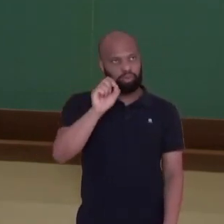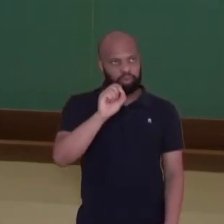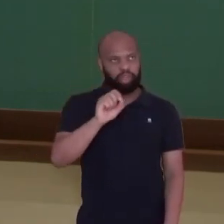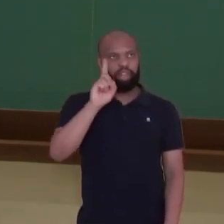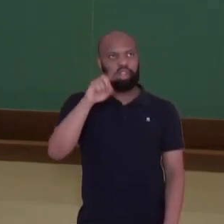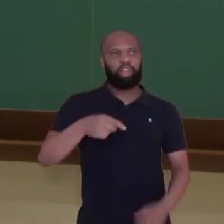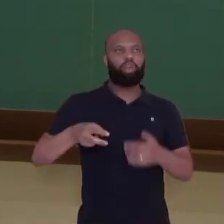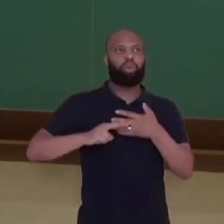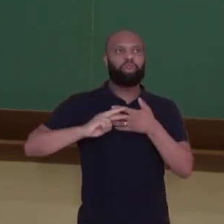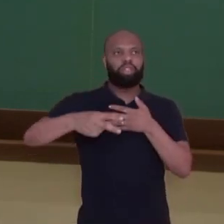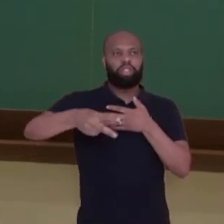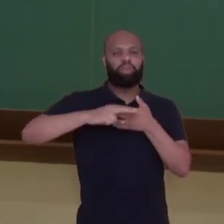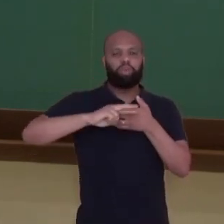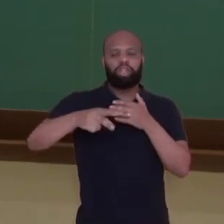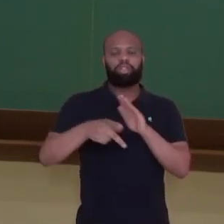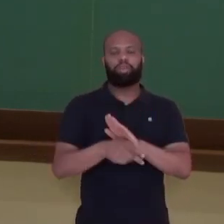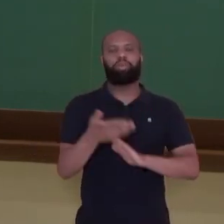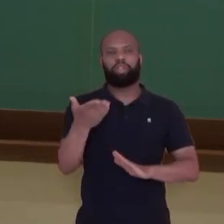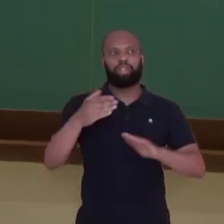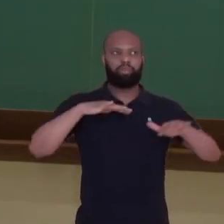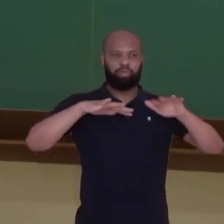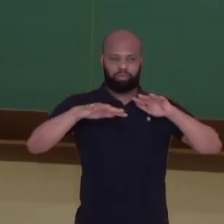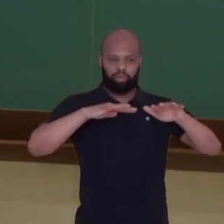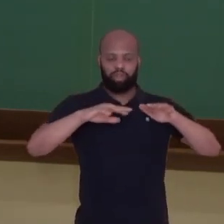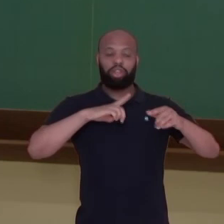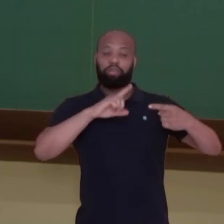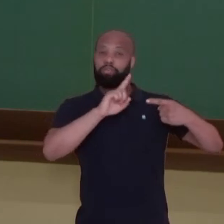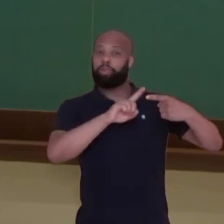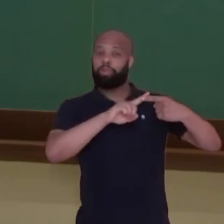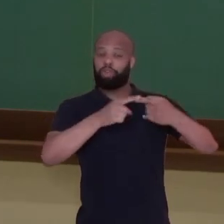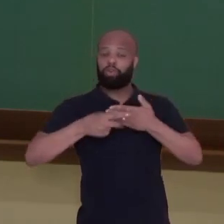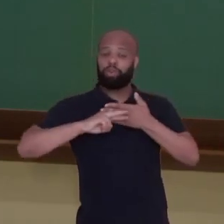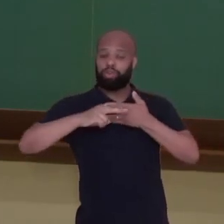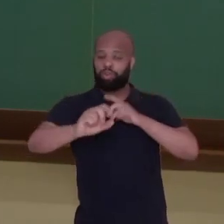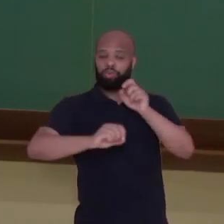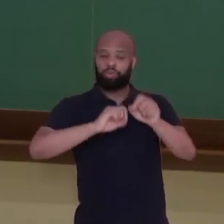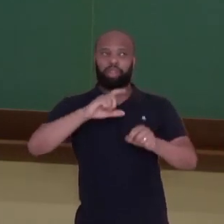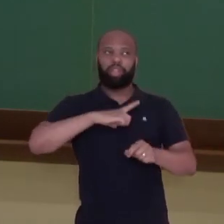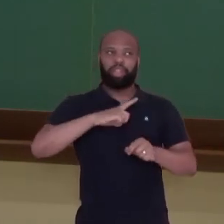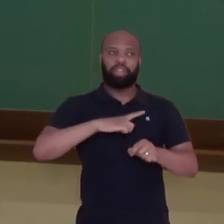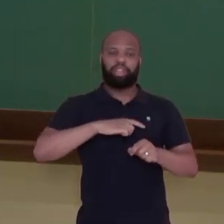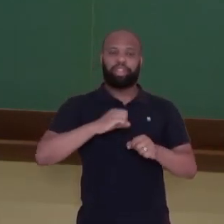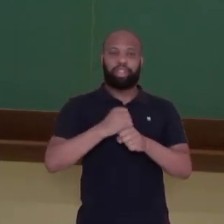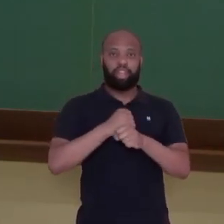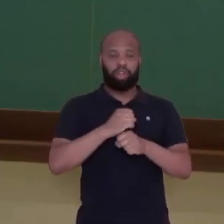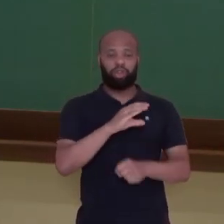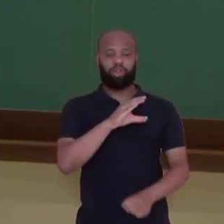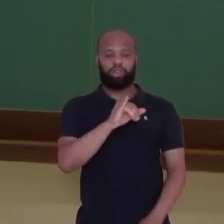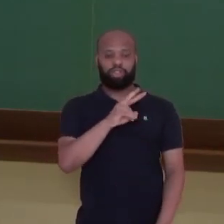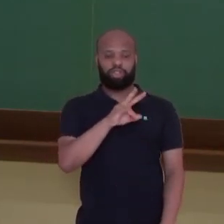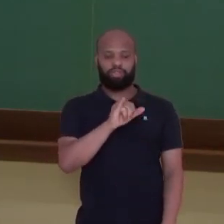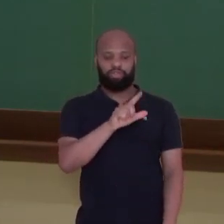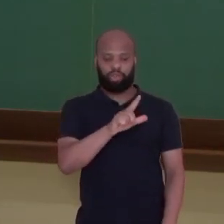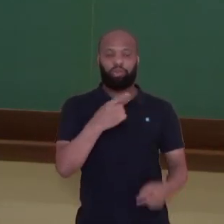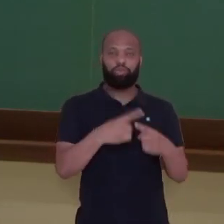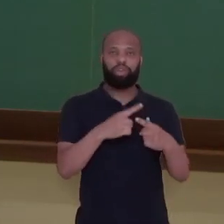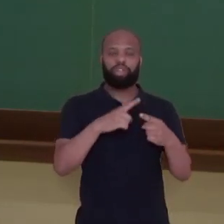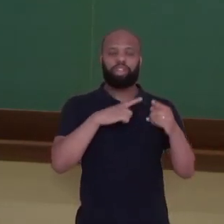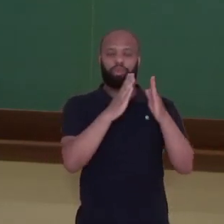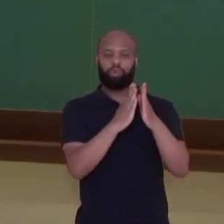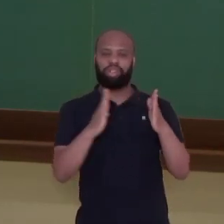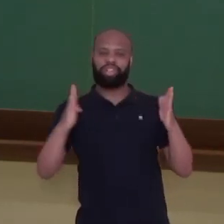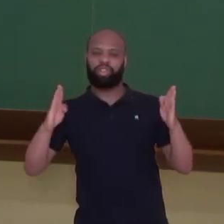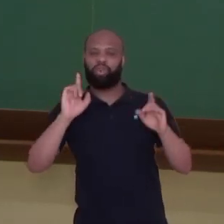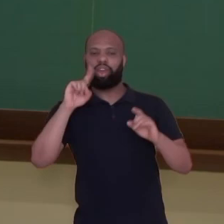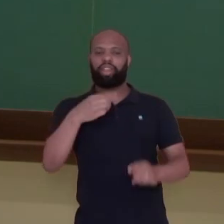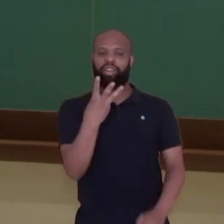retomamos as consequências desse movimento. Uma consequência, o ano civil, porque a duração aproximada